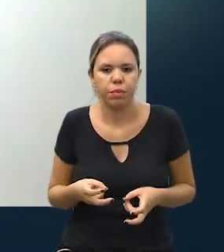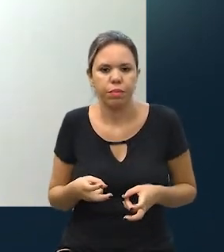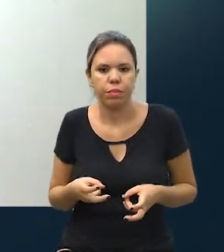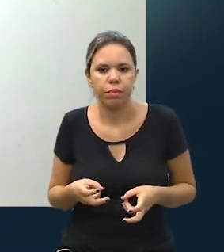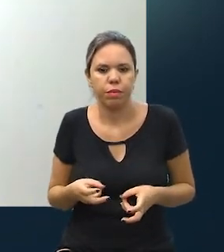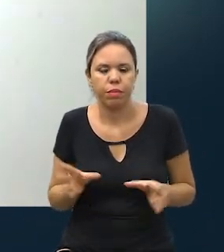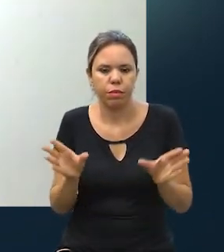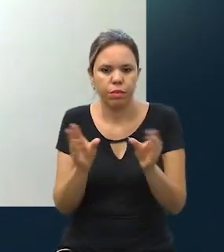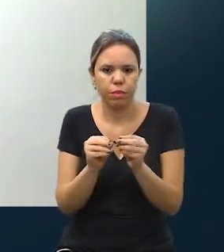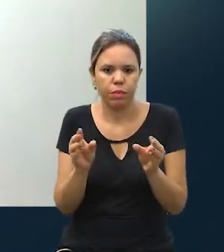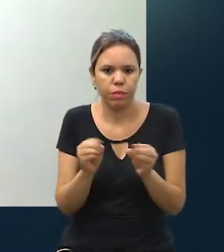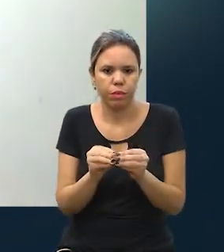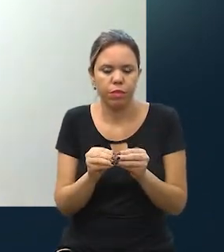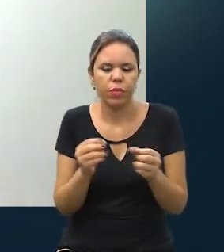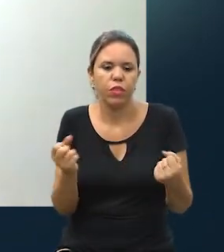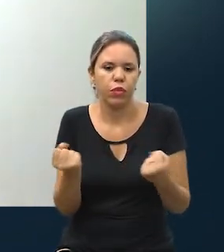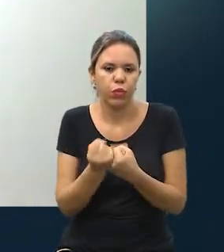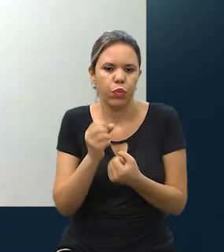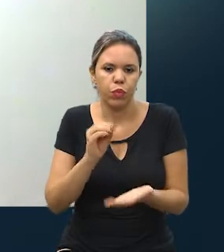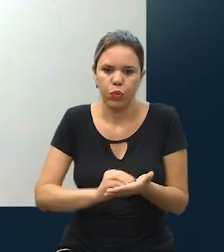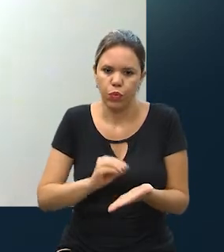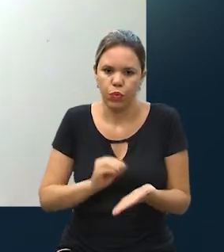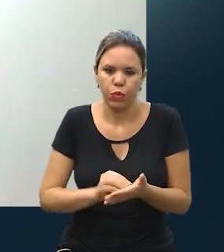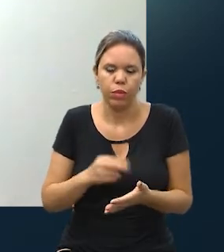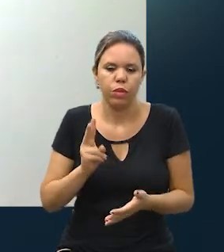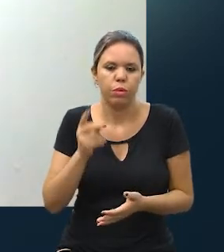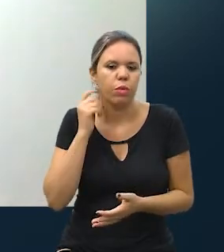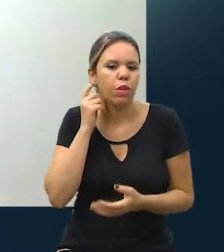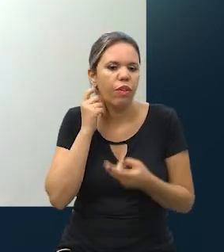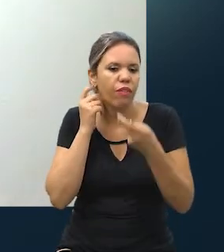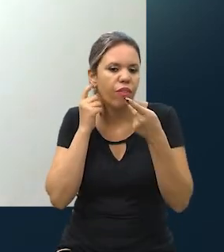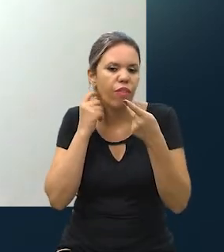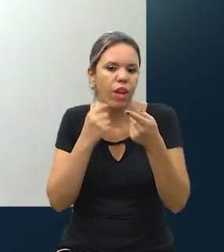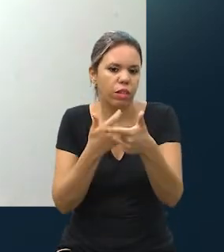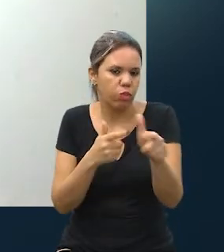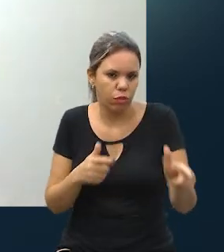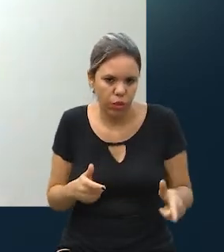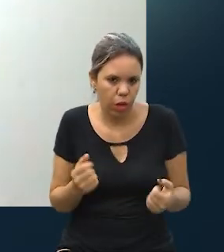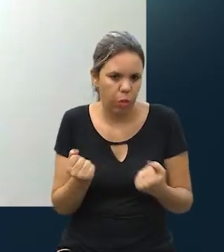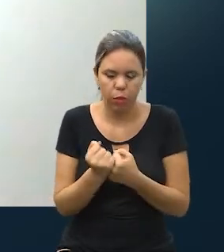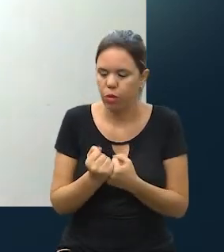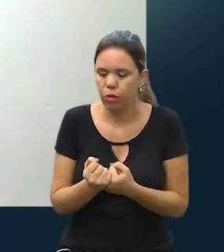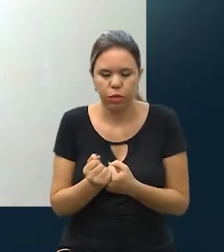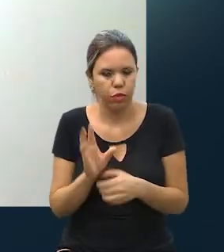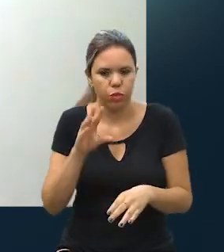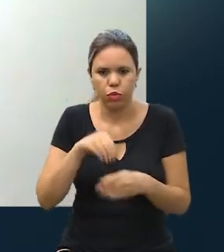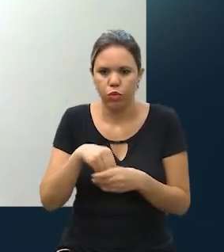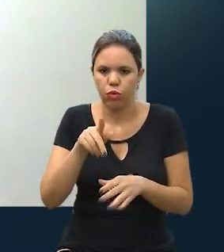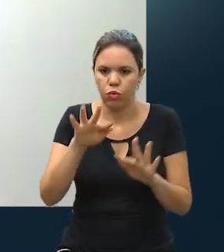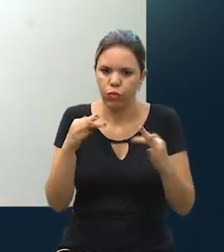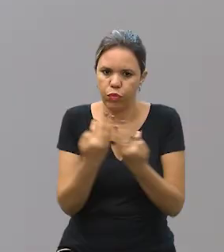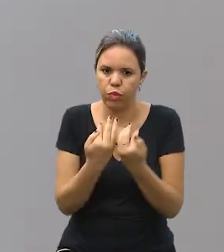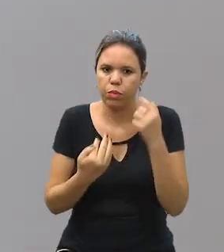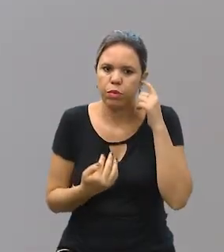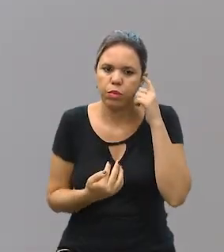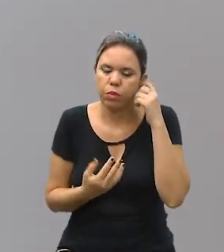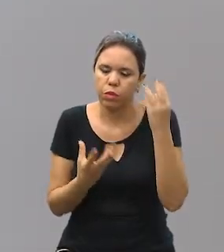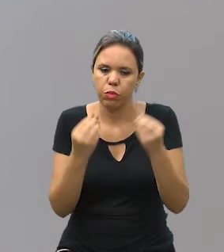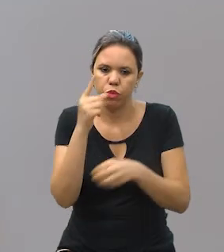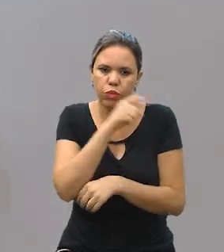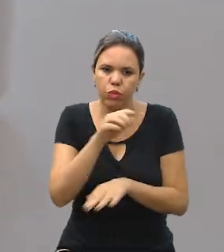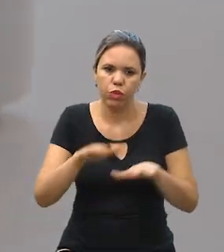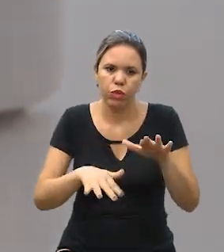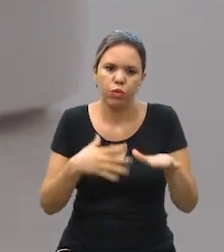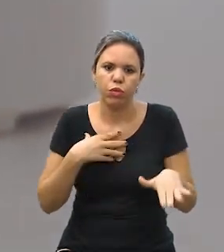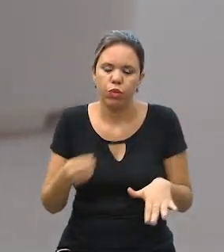eu resumo na falta de apoio. Então, eu sempre falo, se você não tem apoio dentro da sua família, que é muito difícil